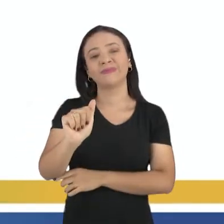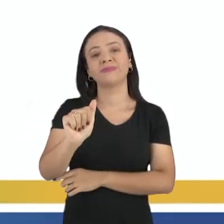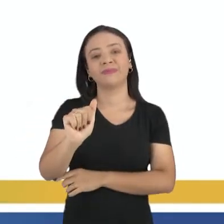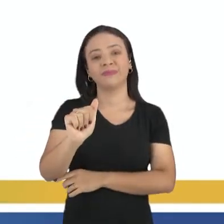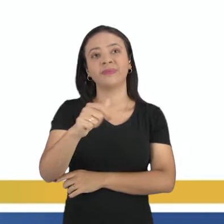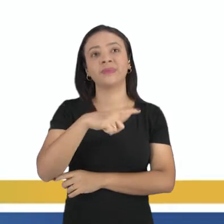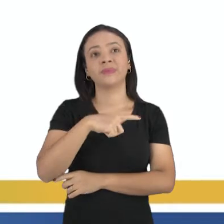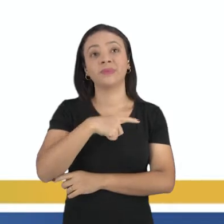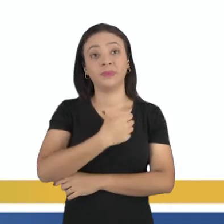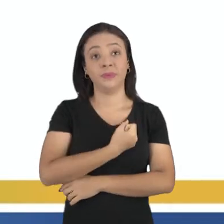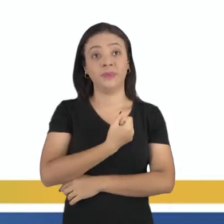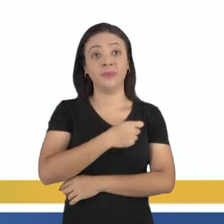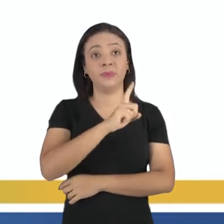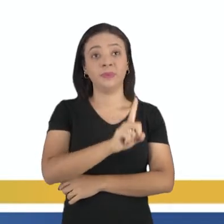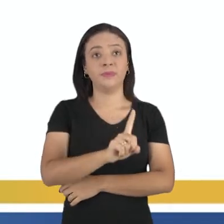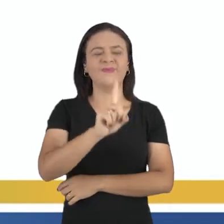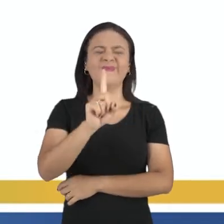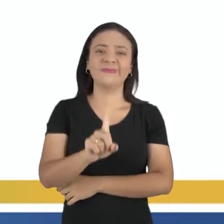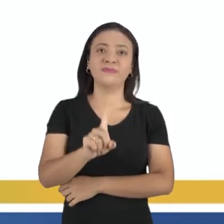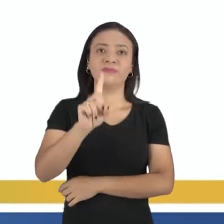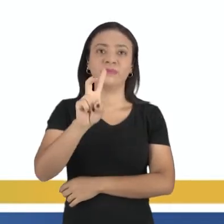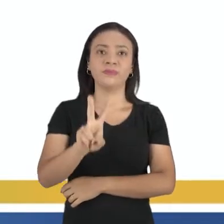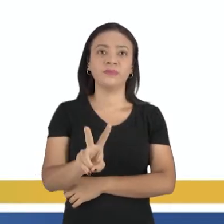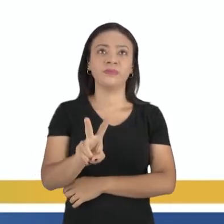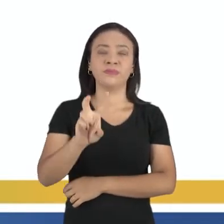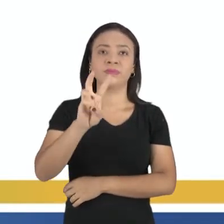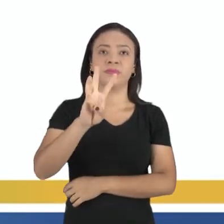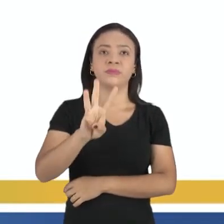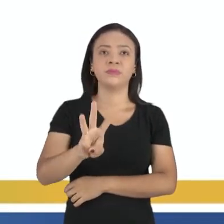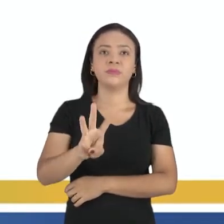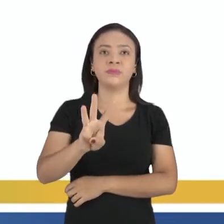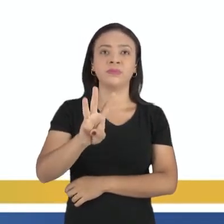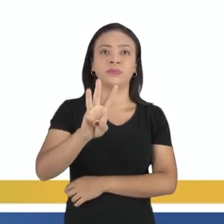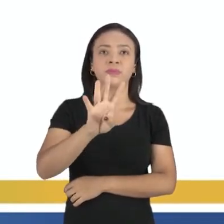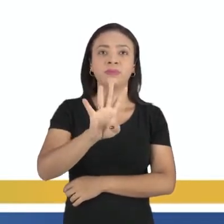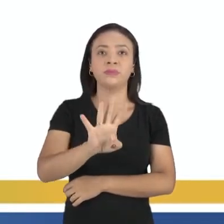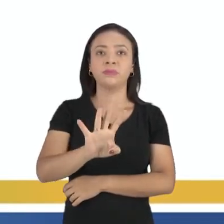A é formado pelos números 1,